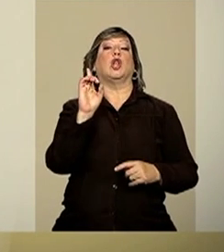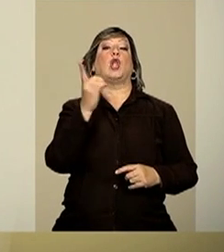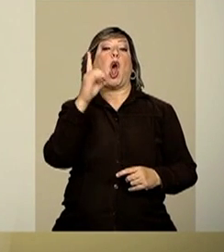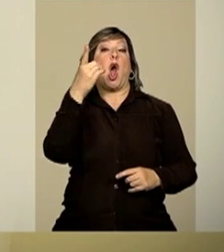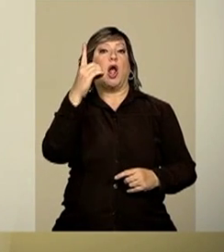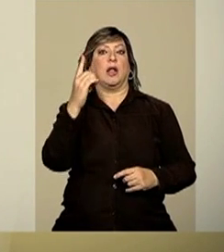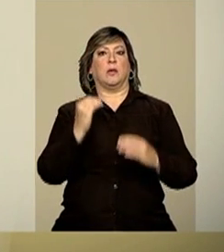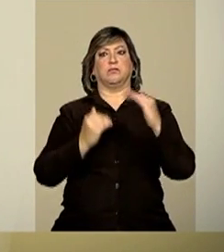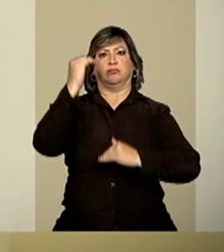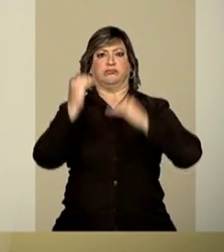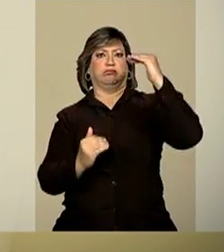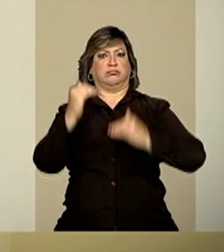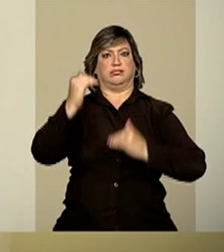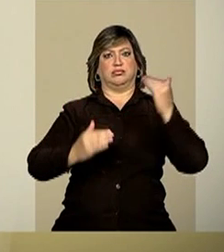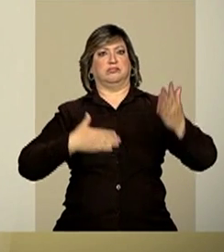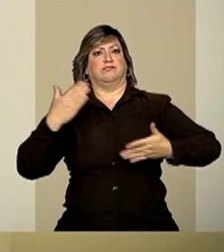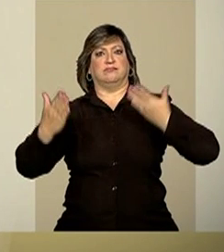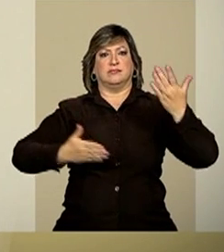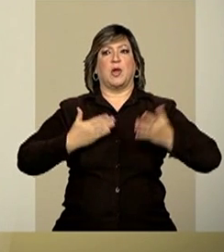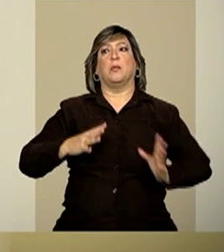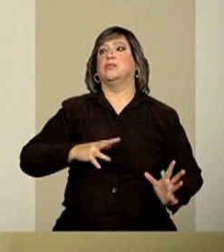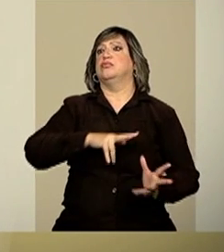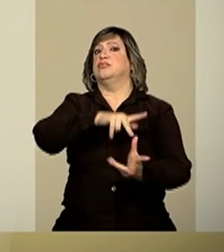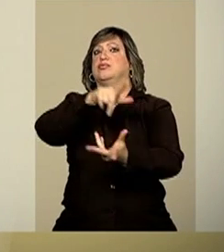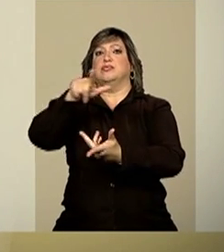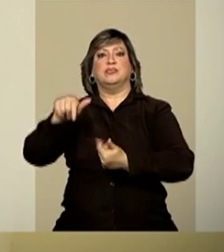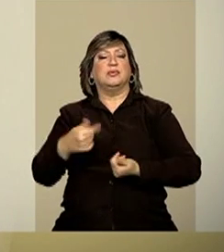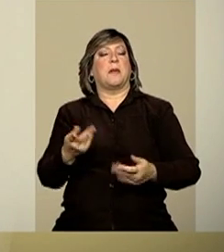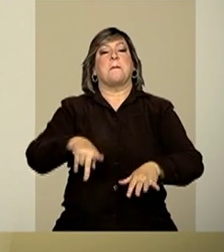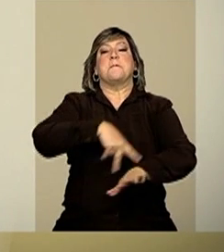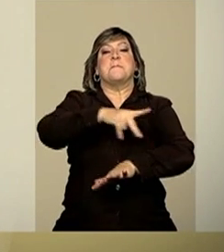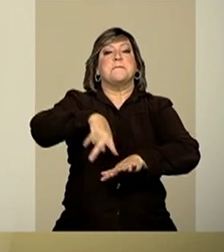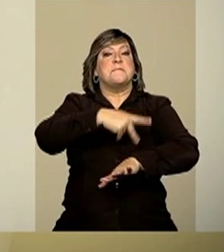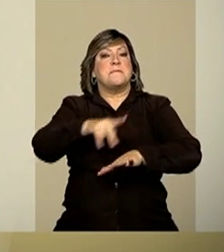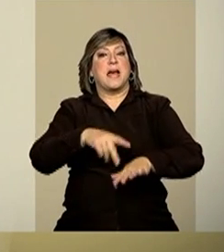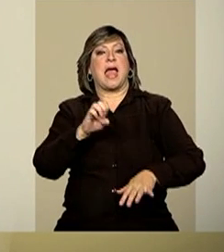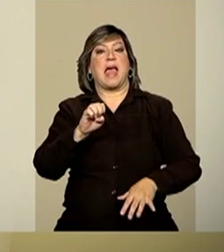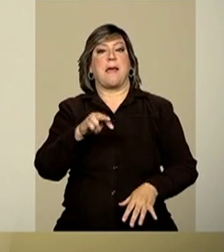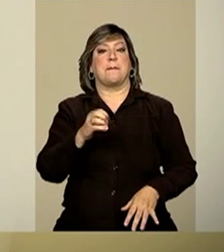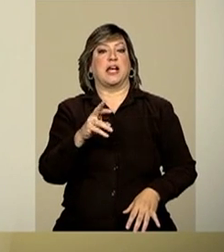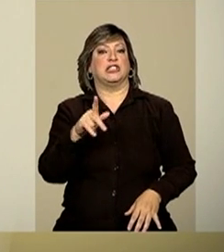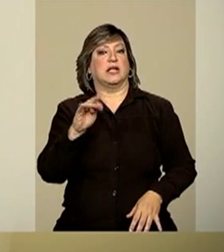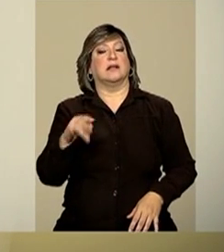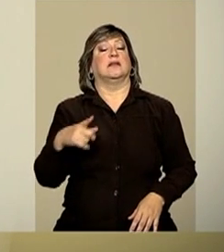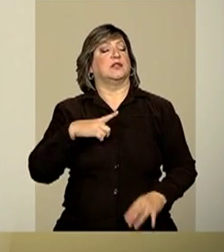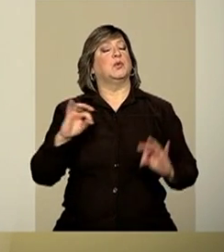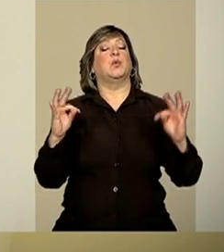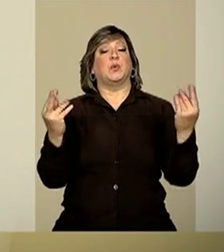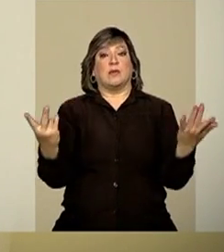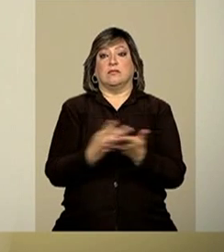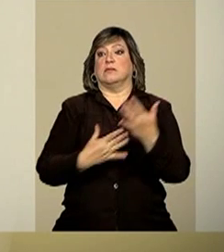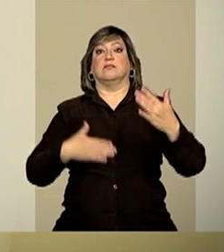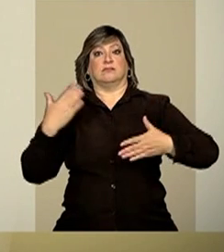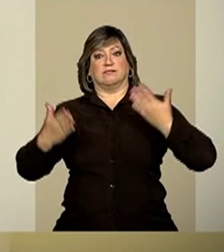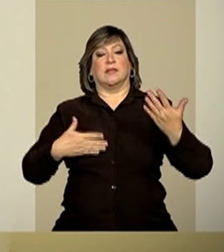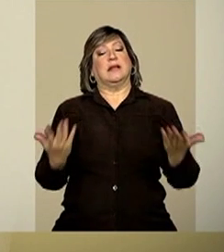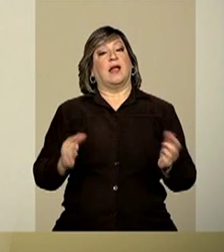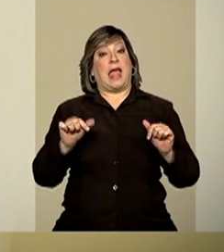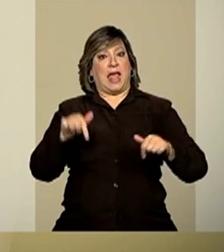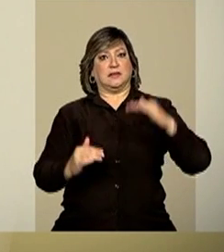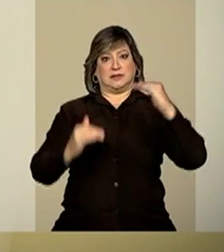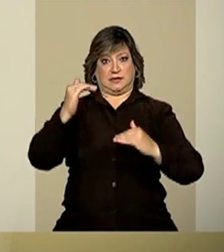que afetam a economia de todos os países emergentes, sem exceção. Estas oscilações